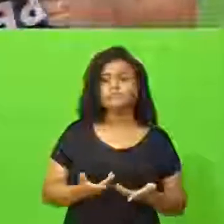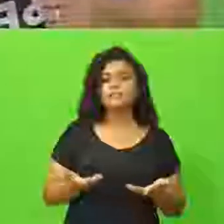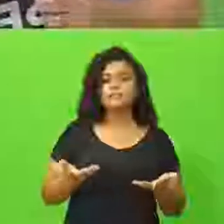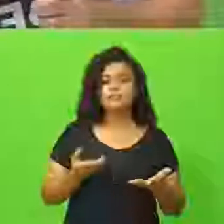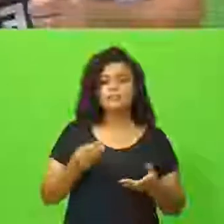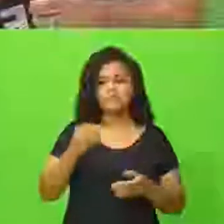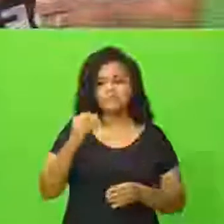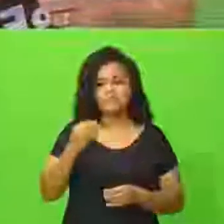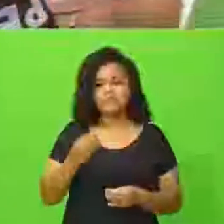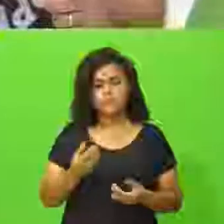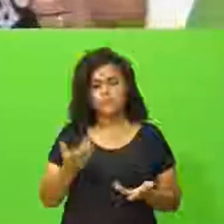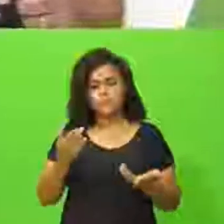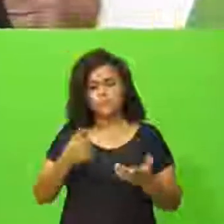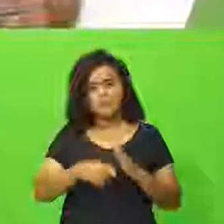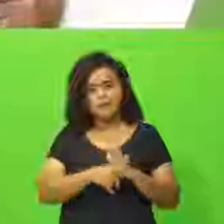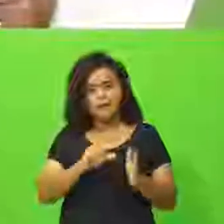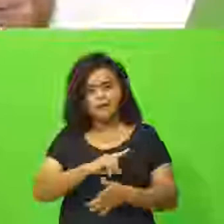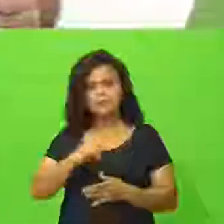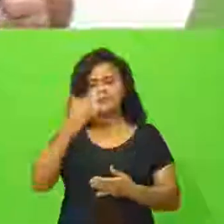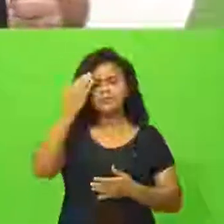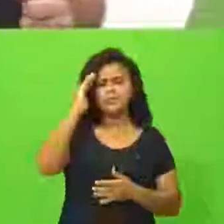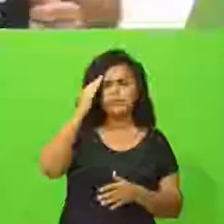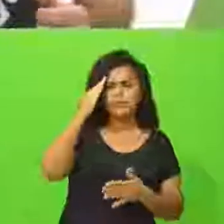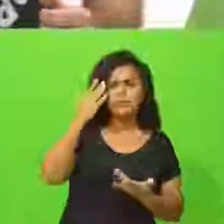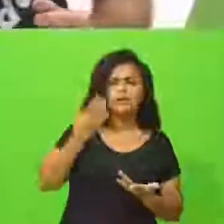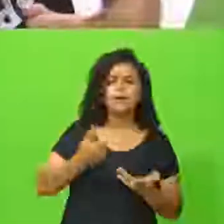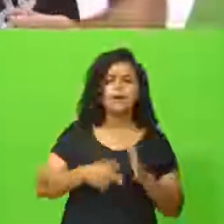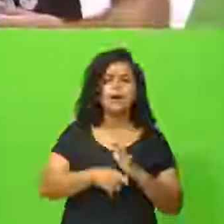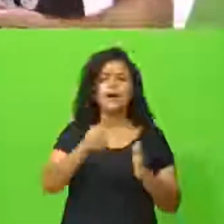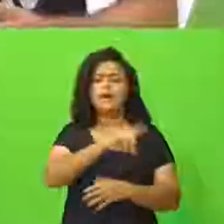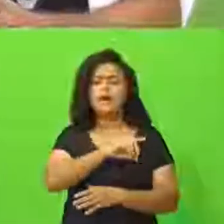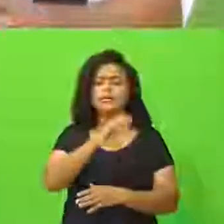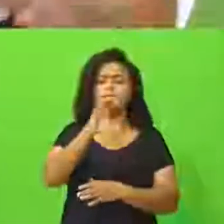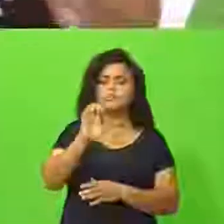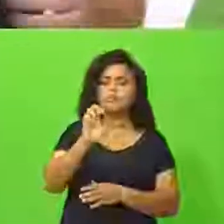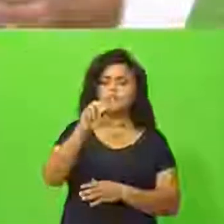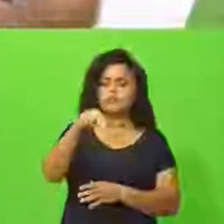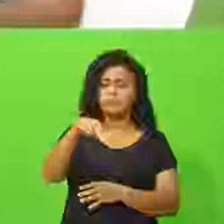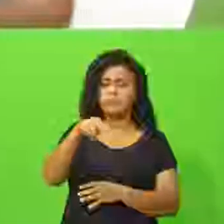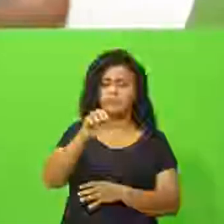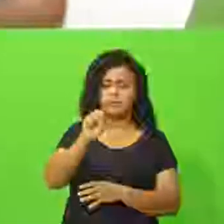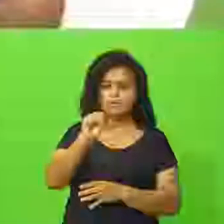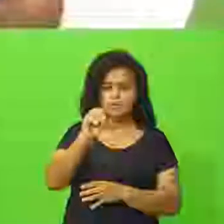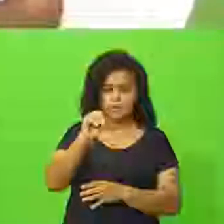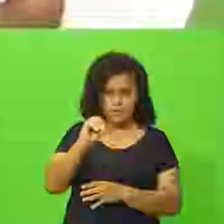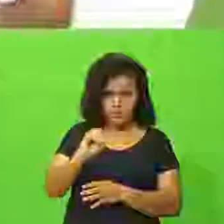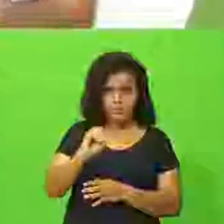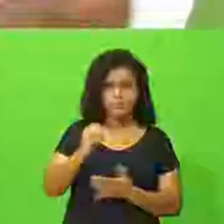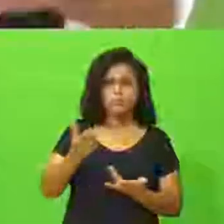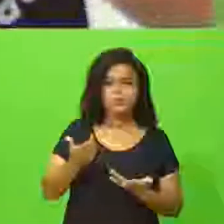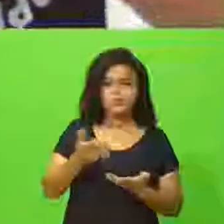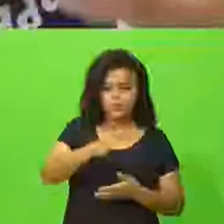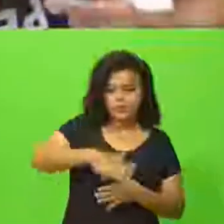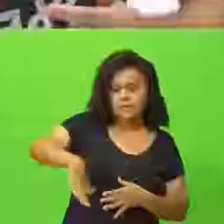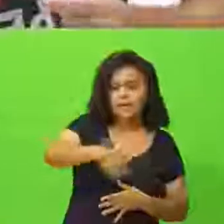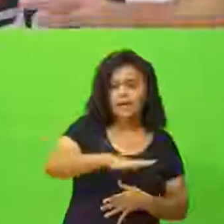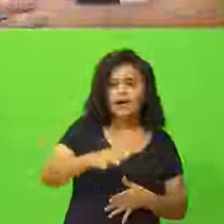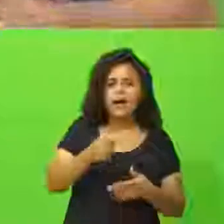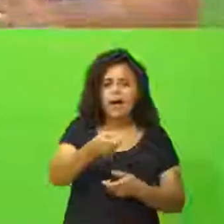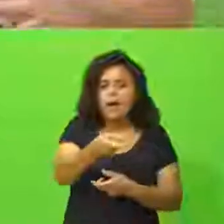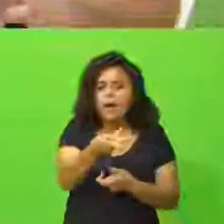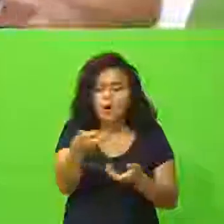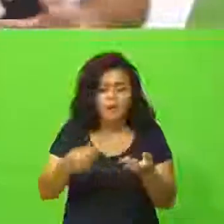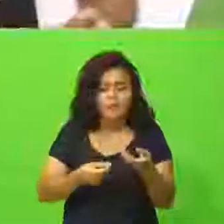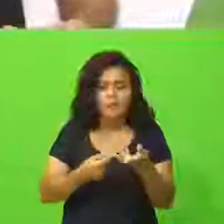temos que entender a respeito sobre o censo demográfico. É claro, trata-se, portanto, de uma pesquisa